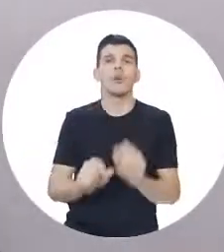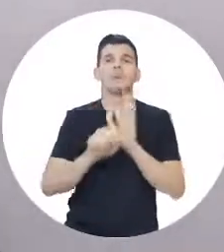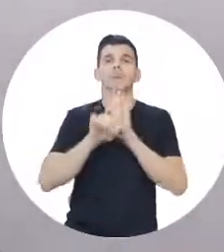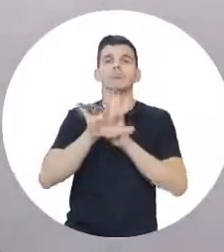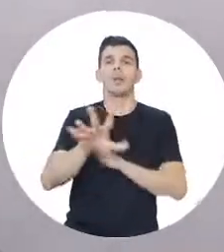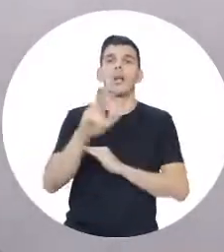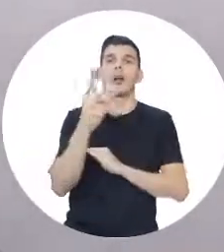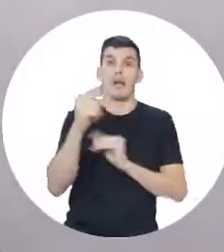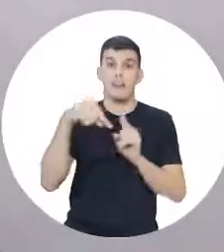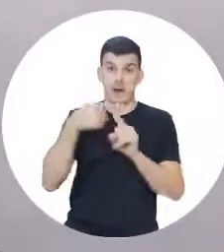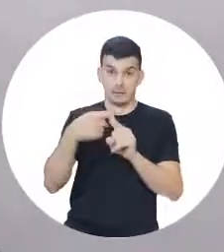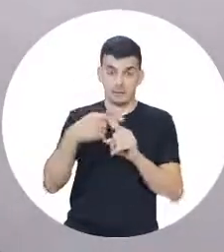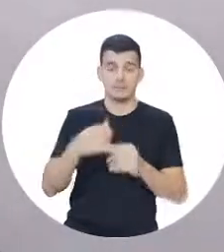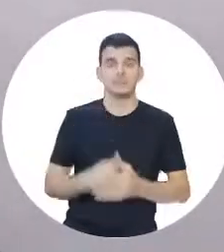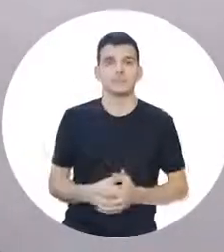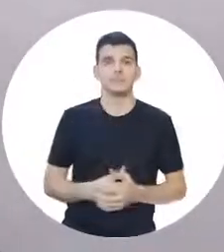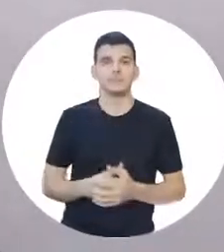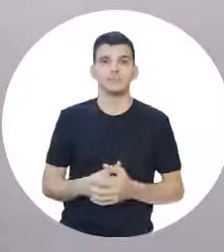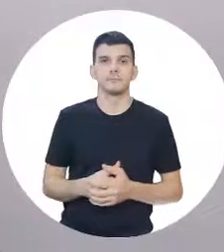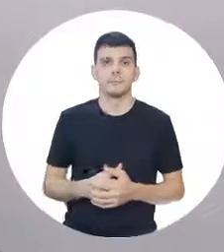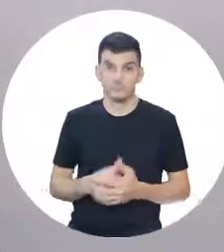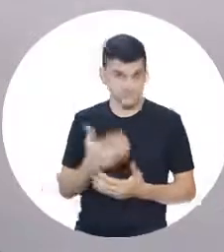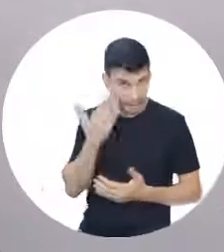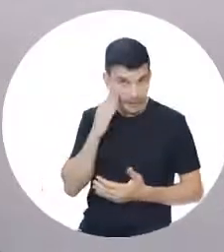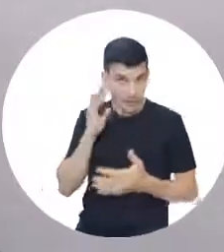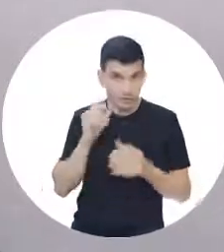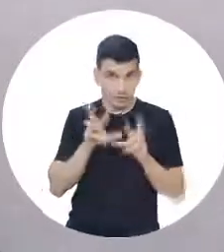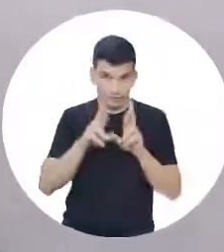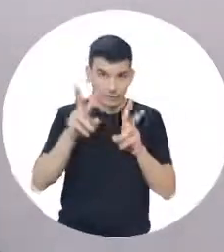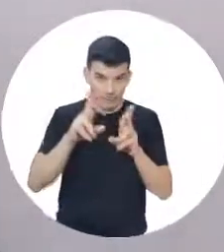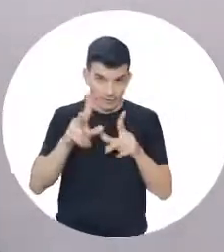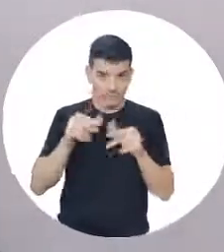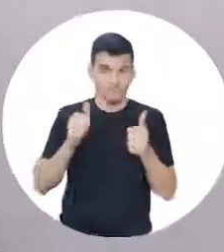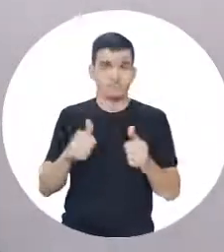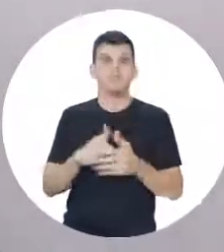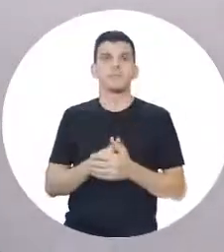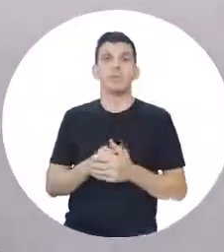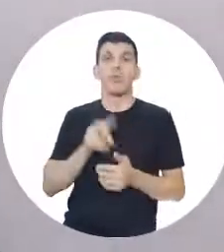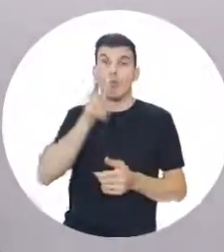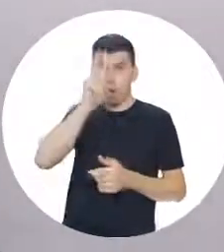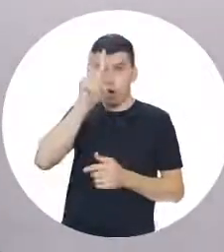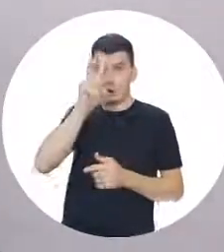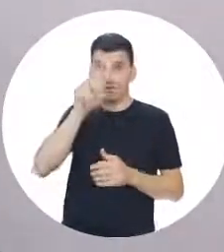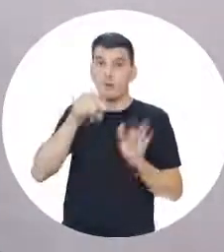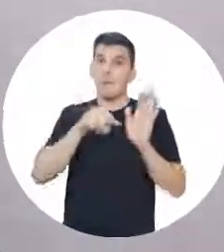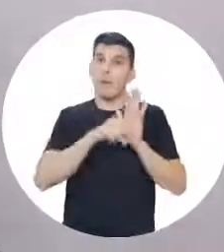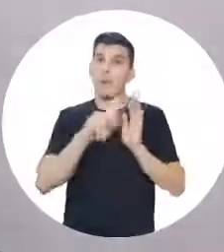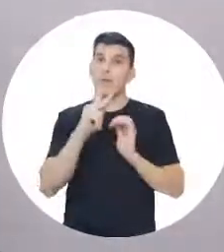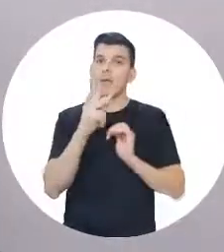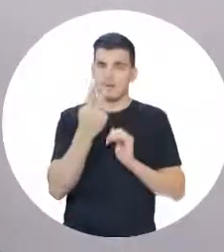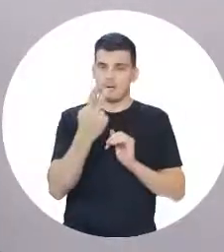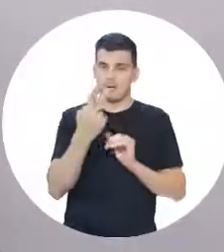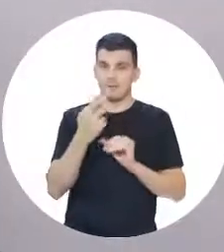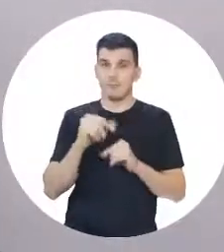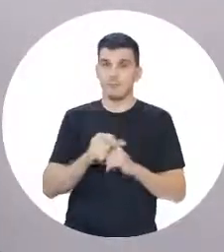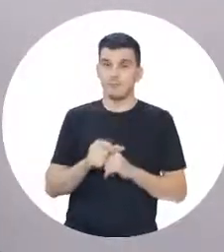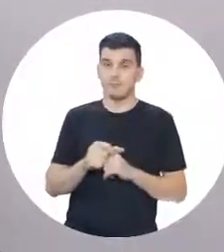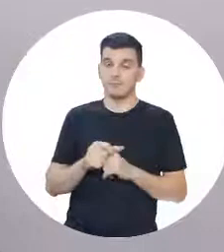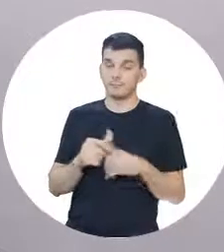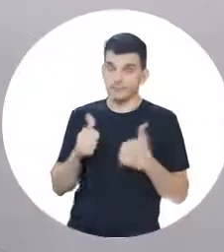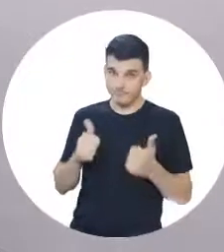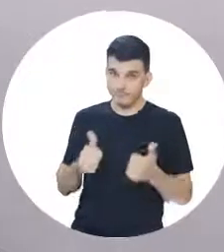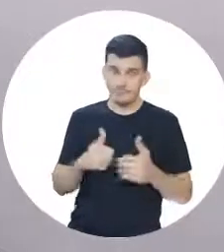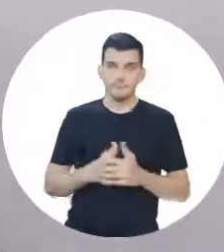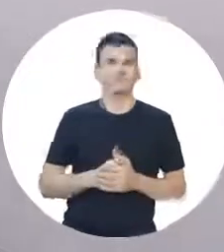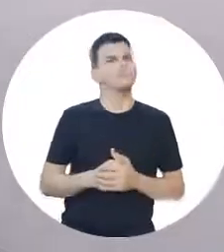a capacidade de liberar H+. Quanto mais forte o ácido for, menor o pH. Quanto mais fraco o ácido for, maior